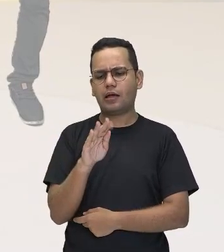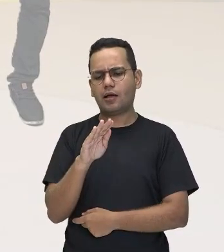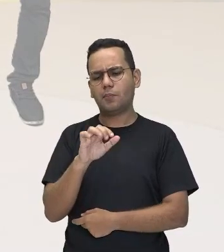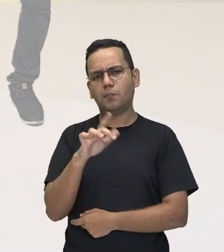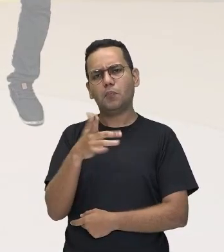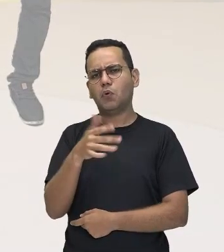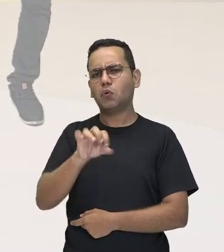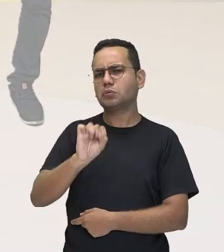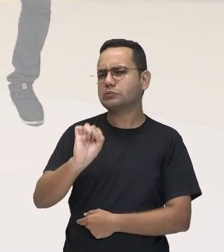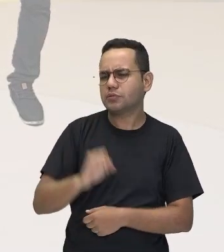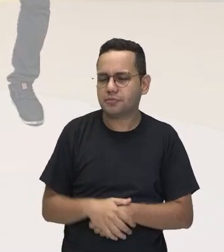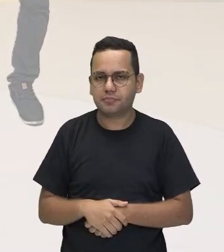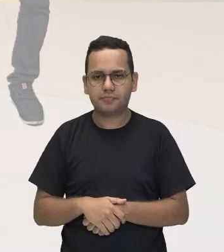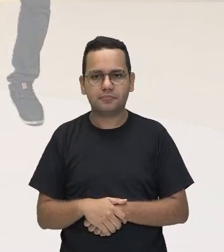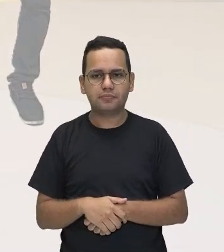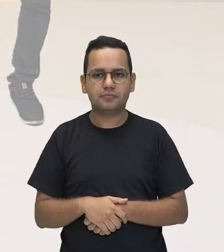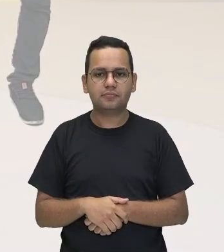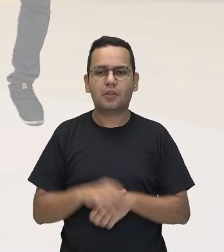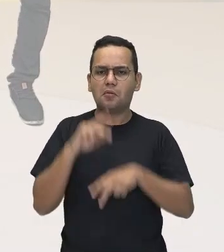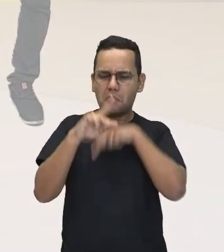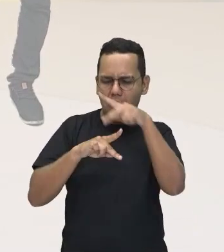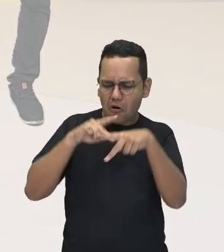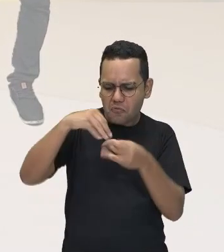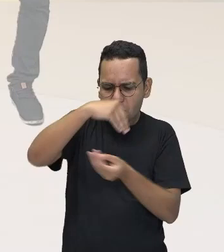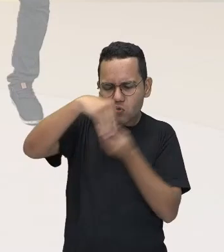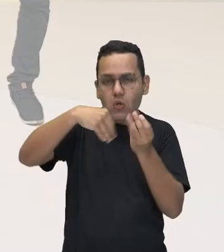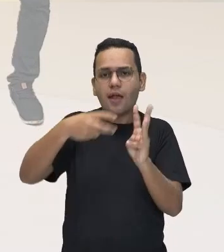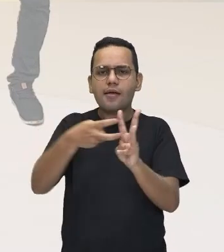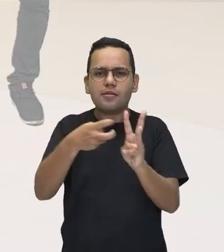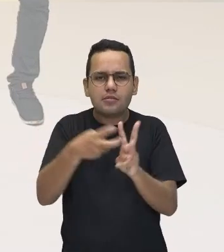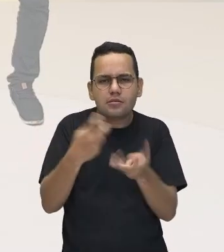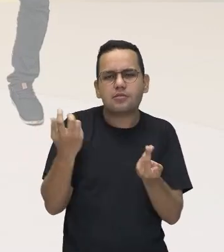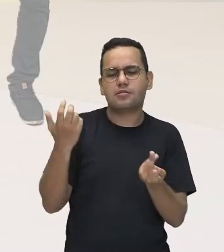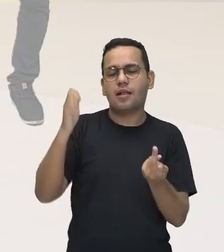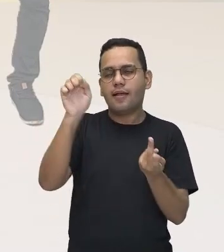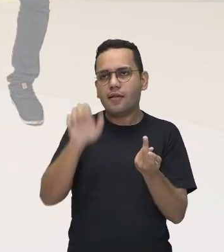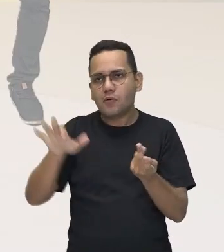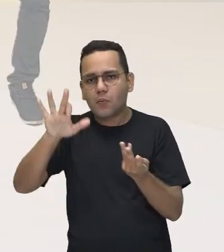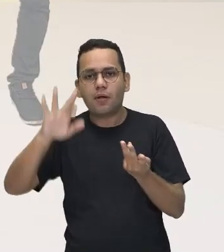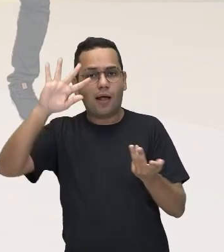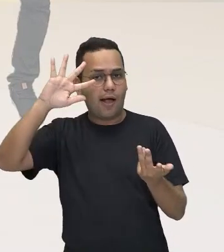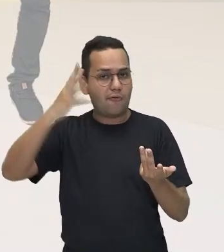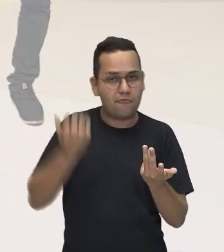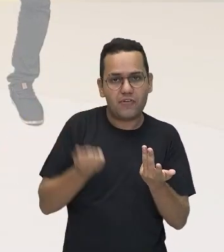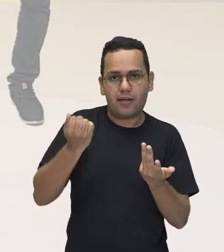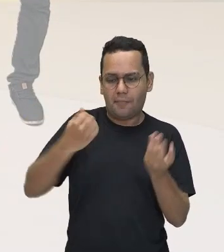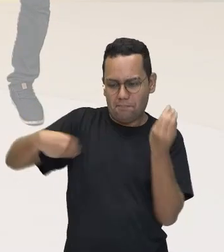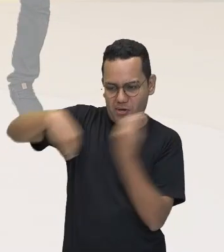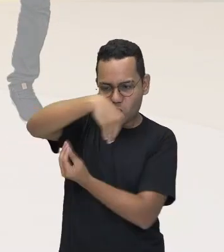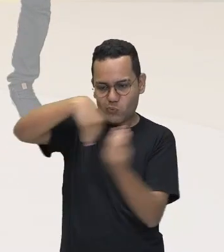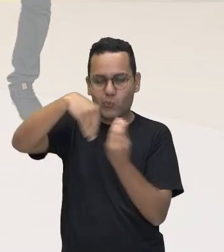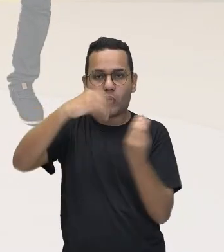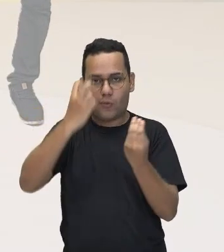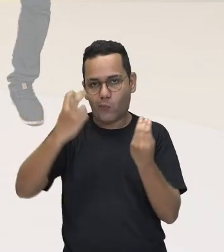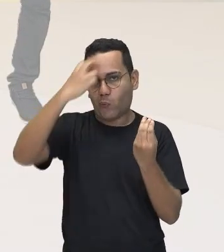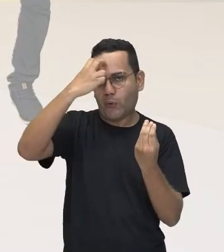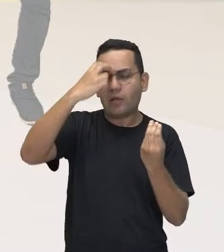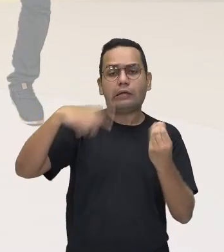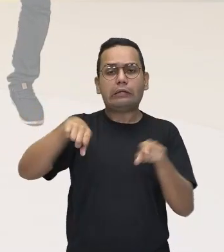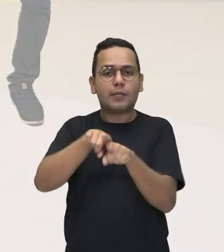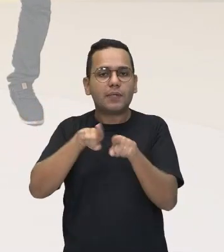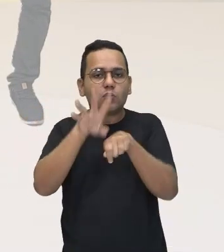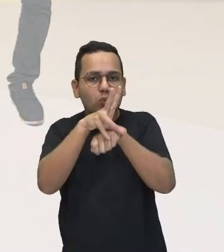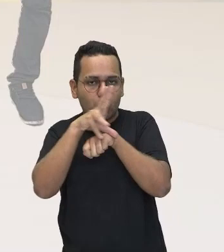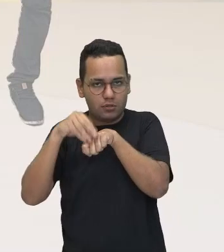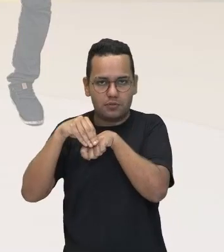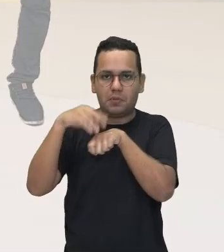caboclos? São os mestiços de indígenas, europeus e africanos, com forte identidade cultural e conhecimento da floresta, e também os